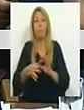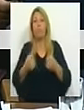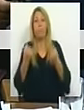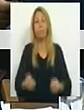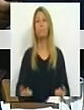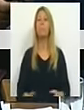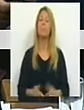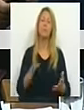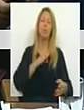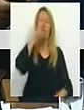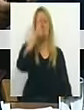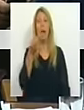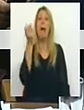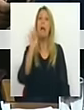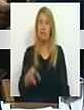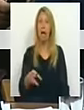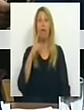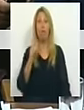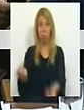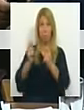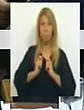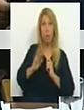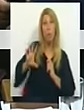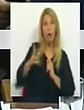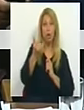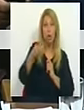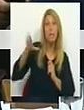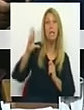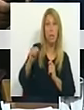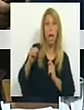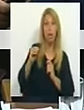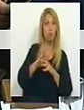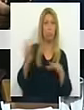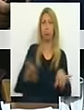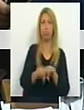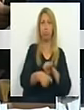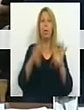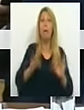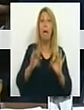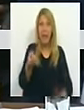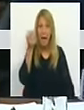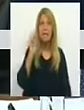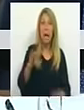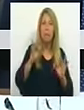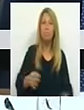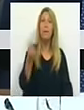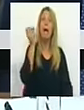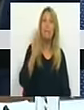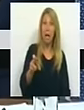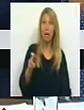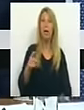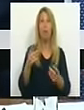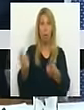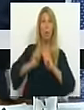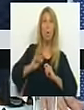azar foi herdar um país em 2010 em ruínas. Azar, mas mesmo azar, foi herdar um país que estava debaixo do programa da